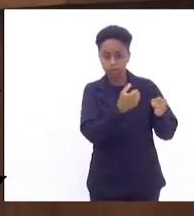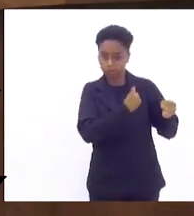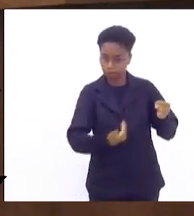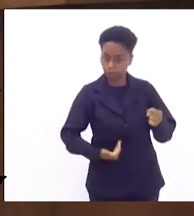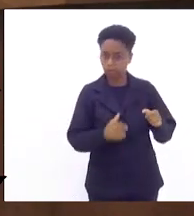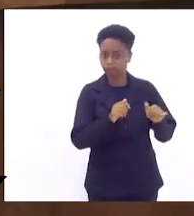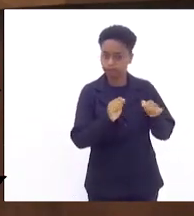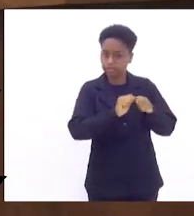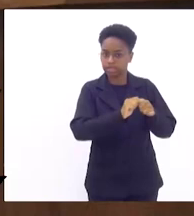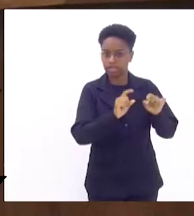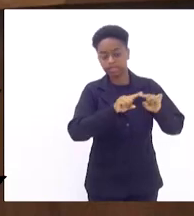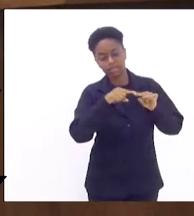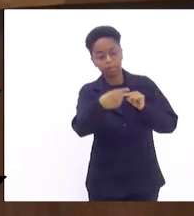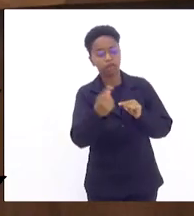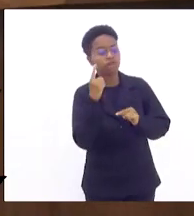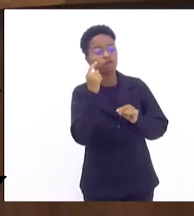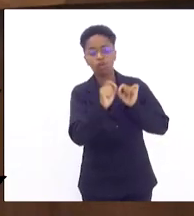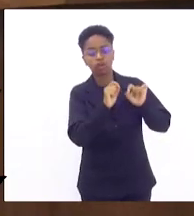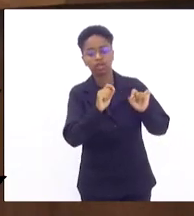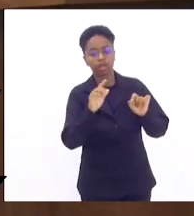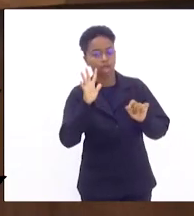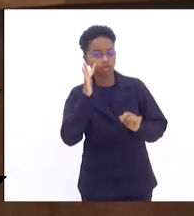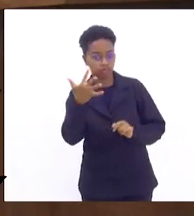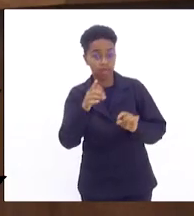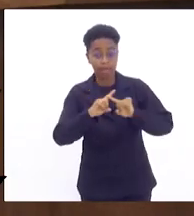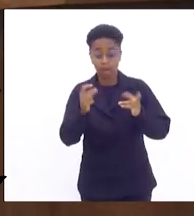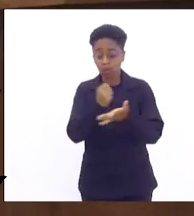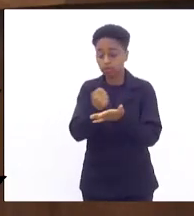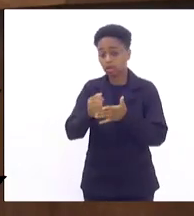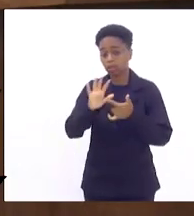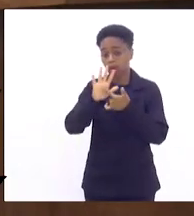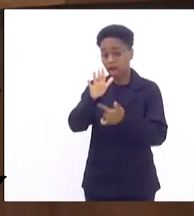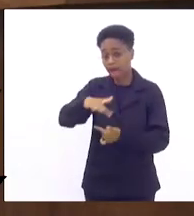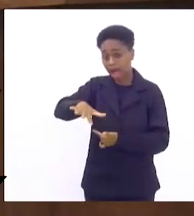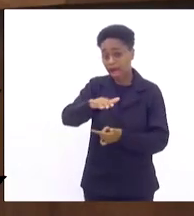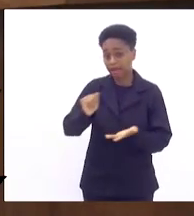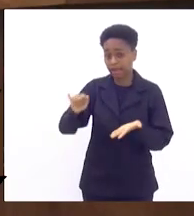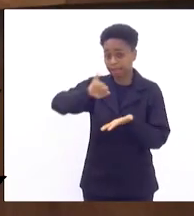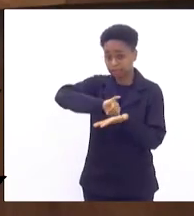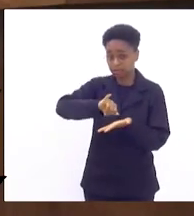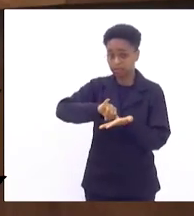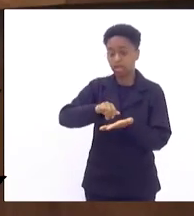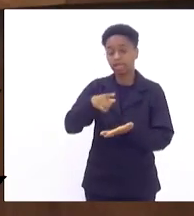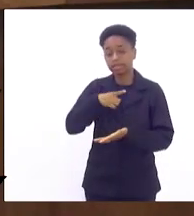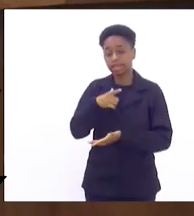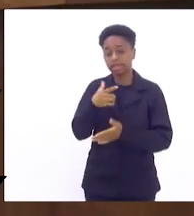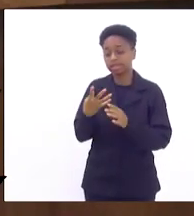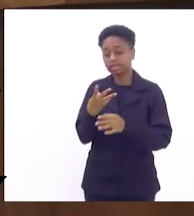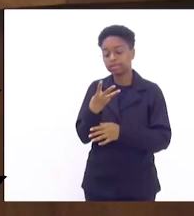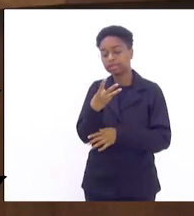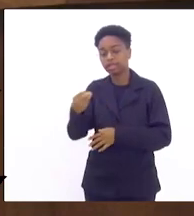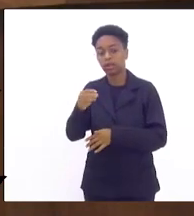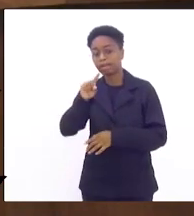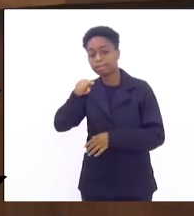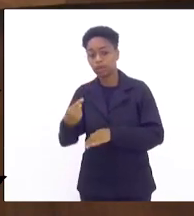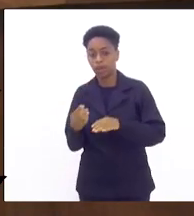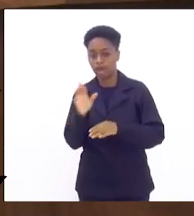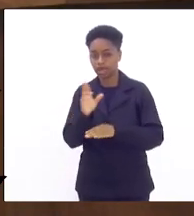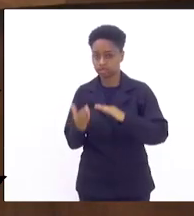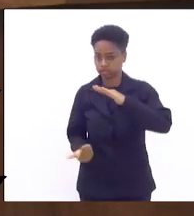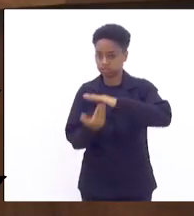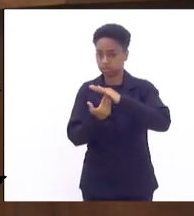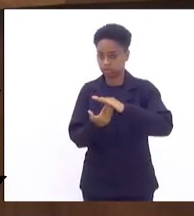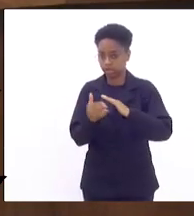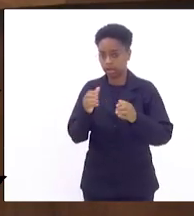decisão. Então, o contrato prevê para as áreas da capital um limite de R$ 300 mil para cada concessionária de caminhão-pipa.